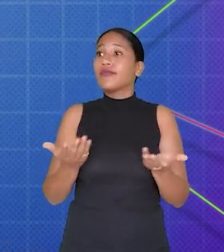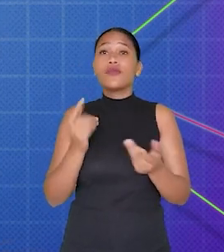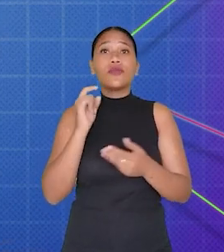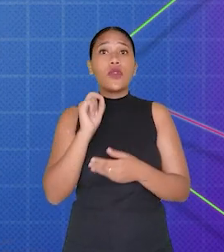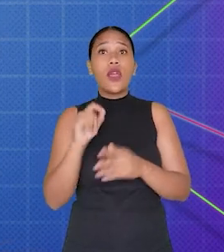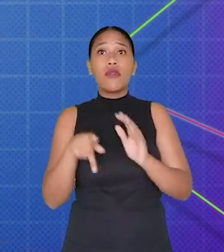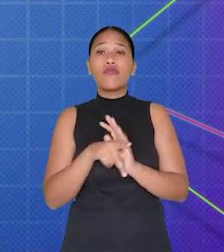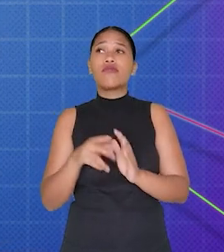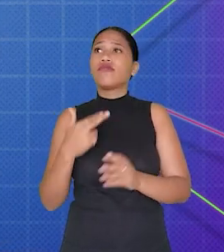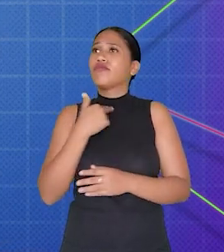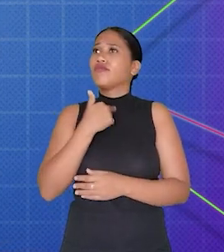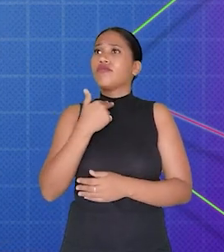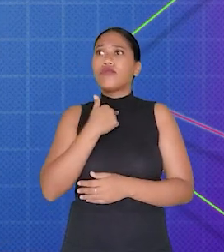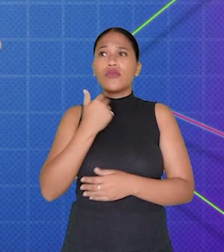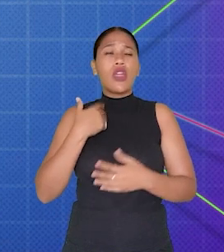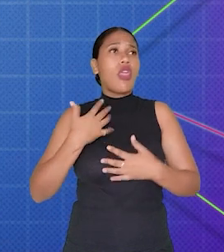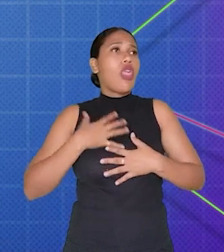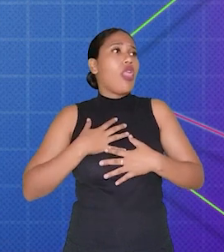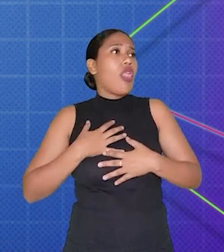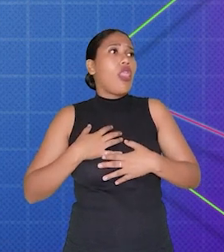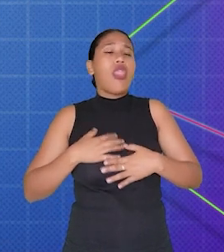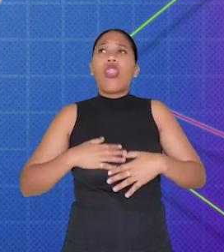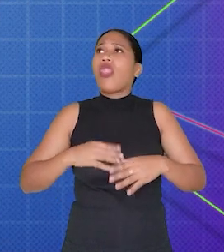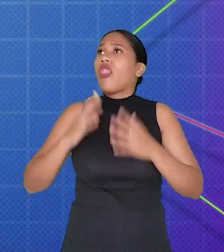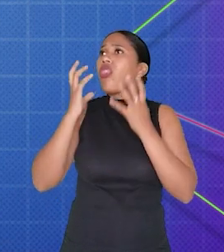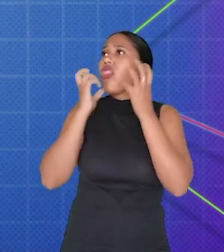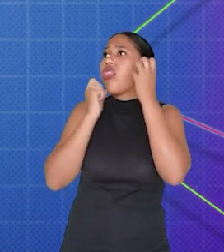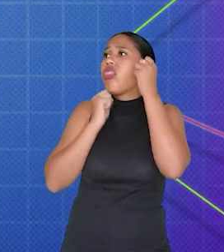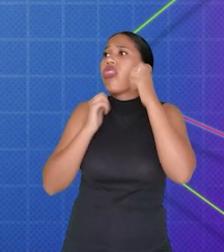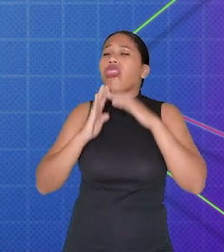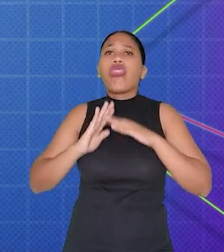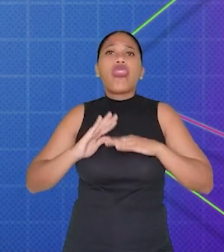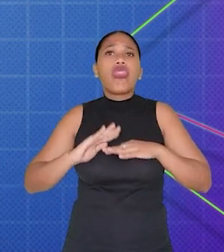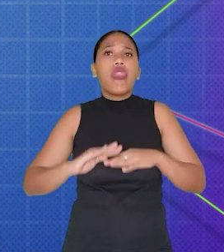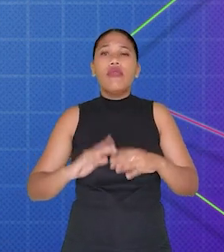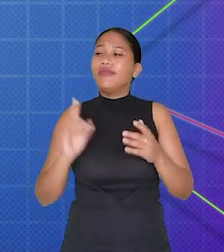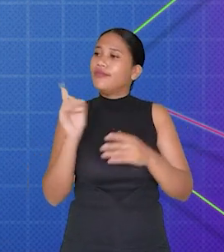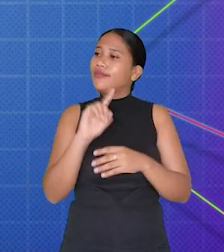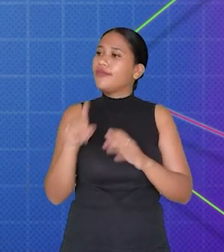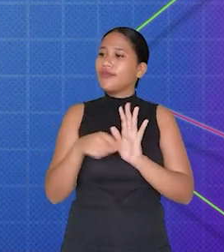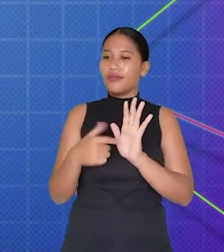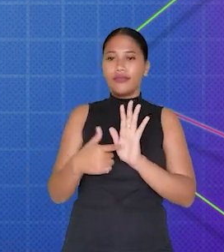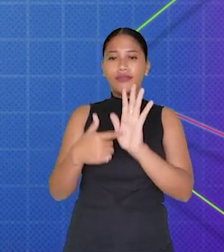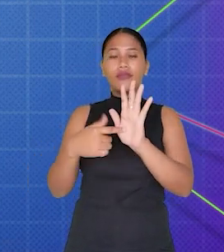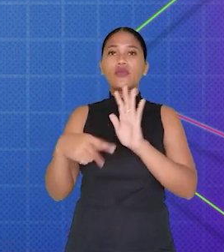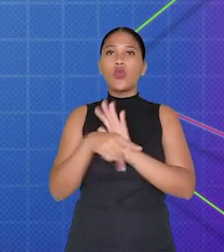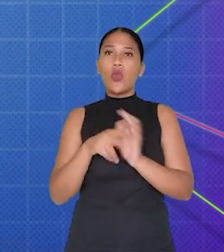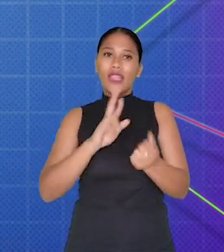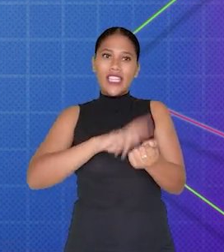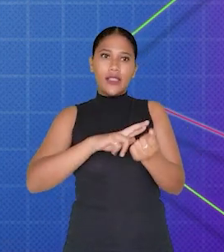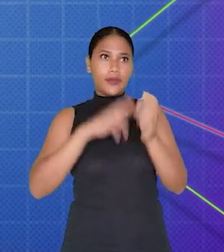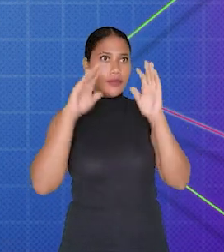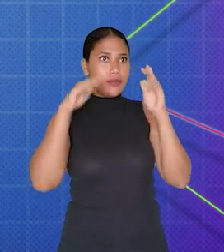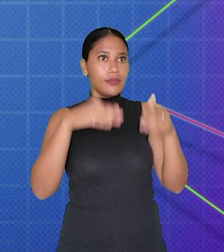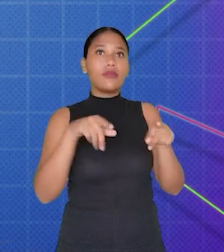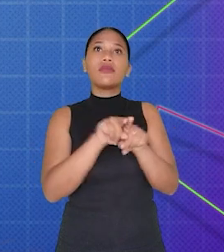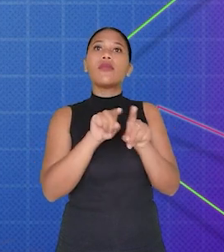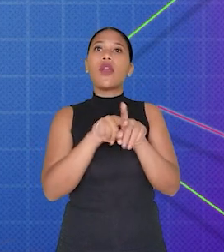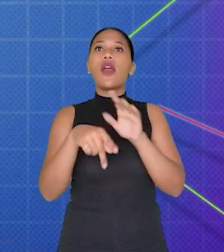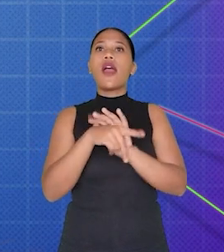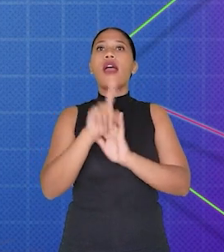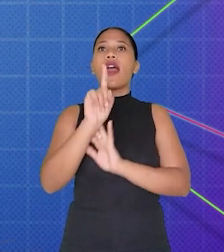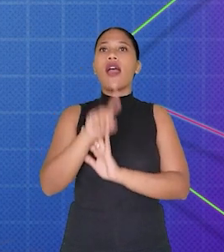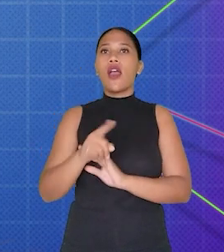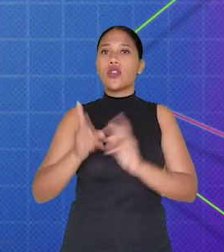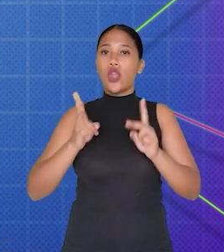ou seja, que os jogadores não fiquem entediados ou frustrados com o jogo. Os elementos devem ser apresentados em um ritmo adequado e